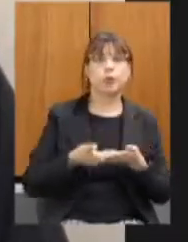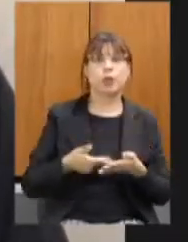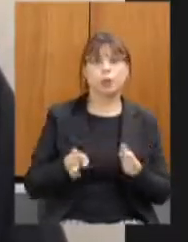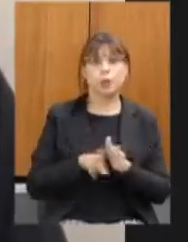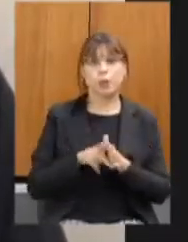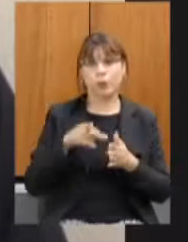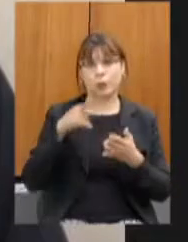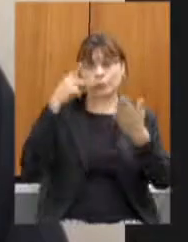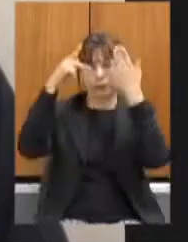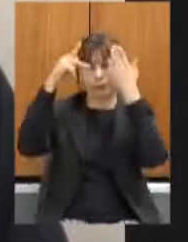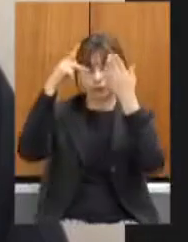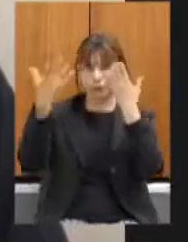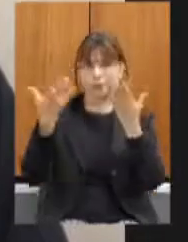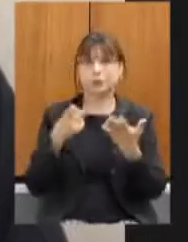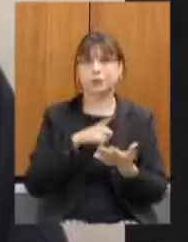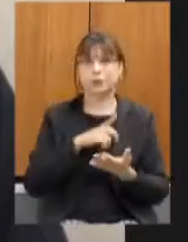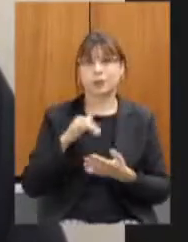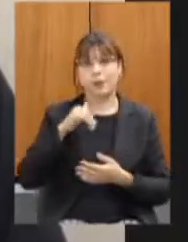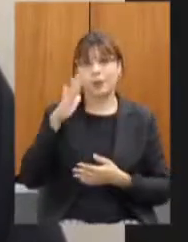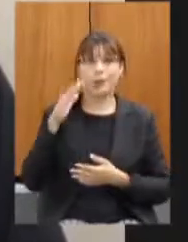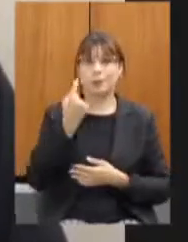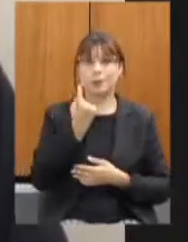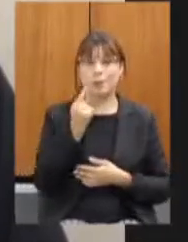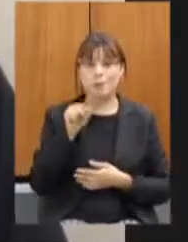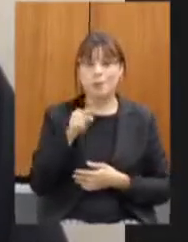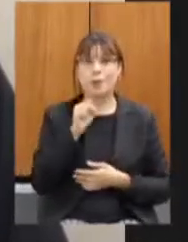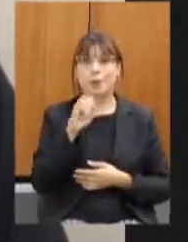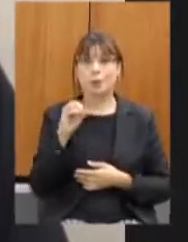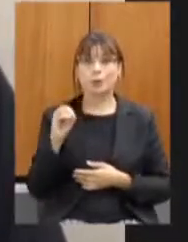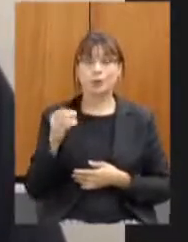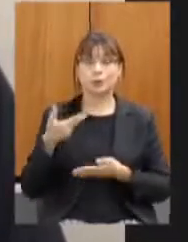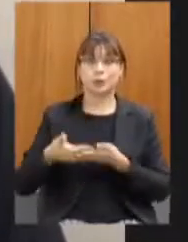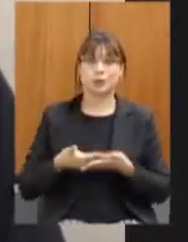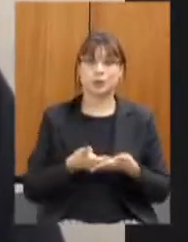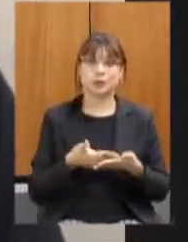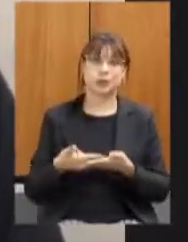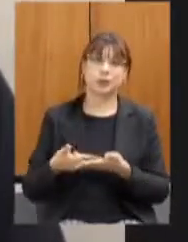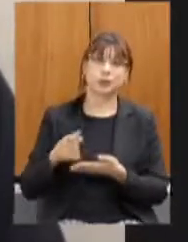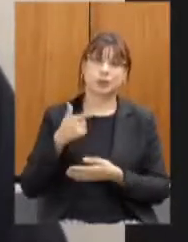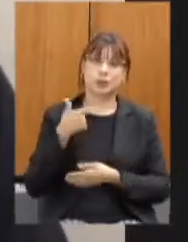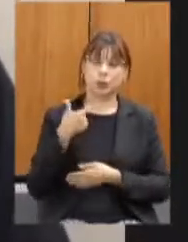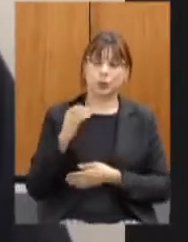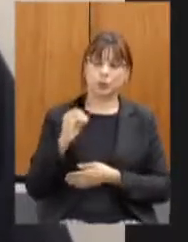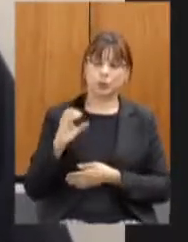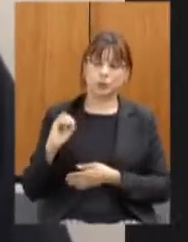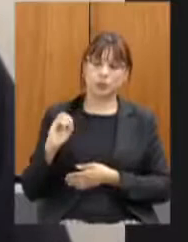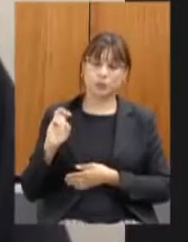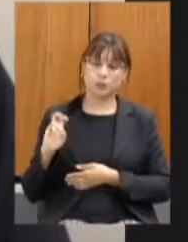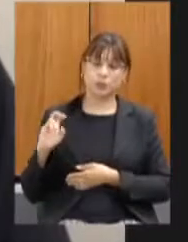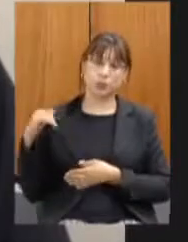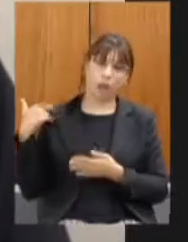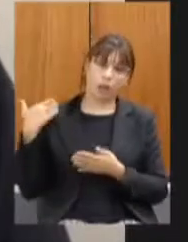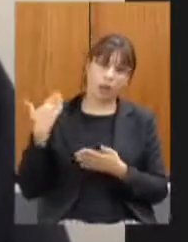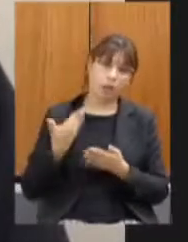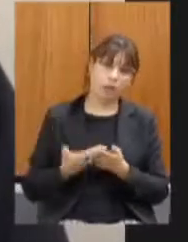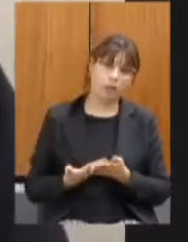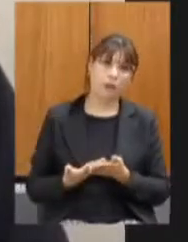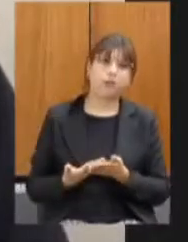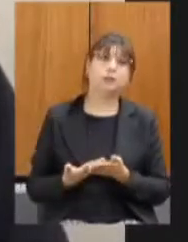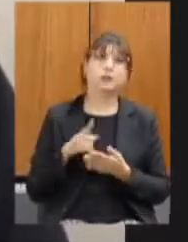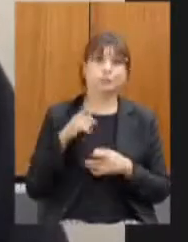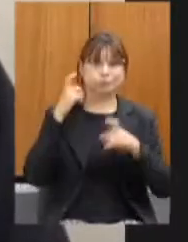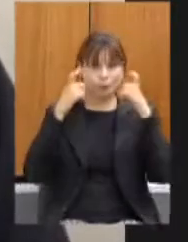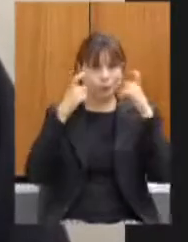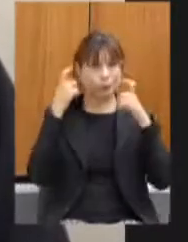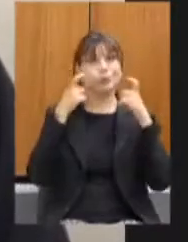2000 por mais de 1.800 vezes quando este conselho Desde 2005 até hoje é e isso preocupa